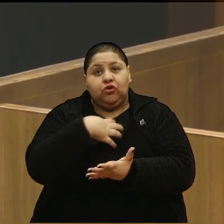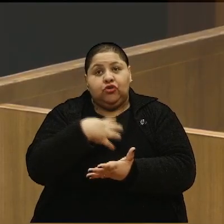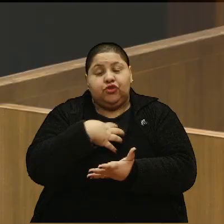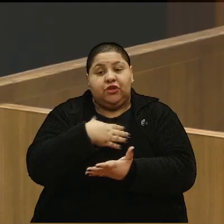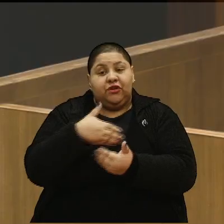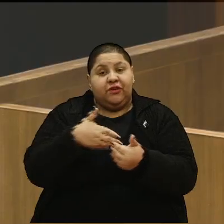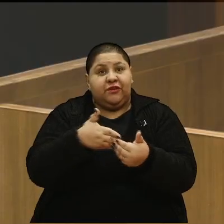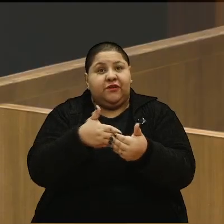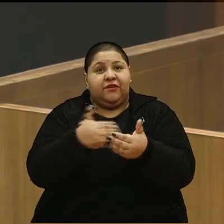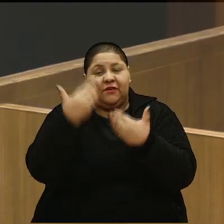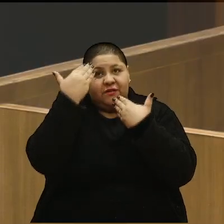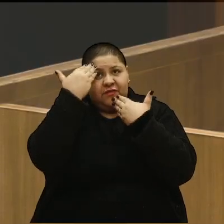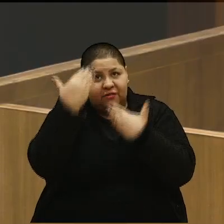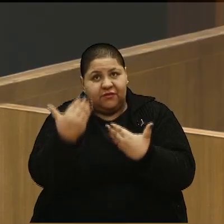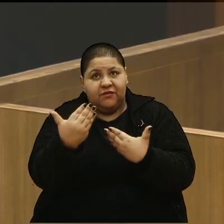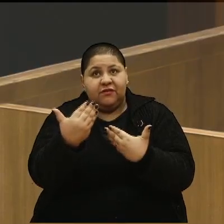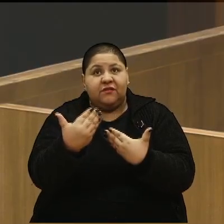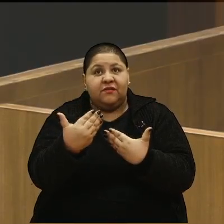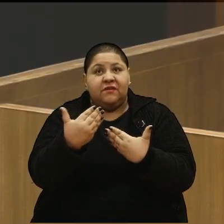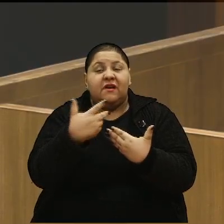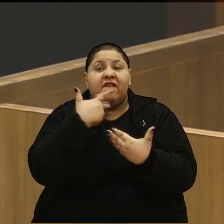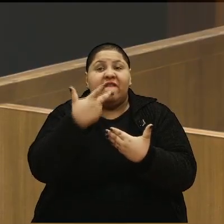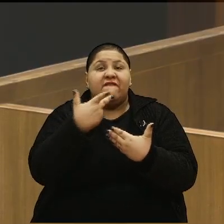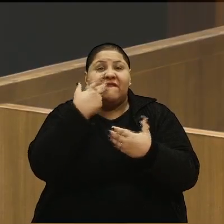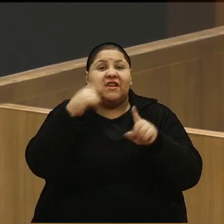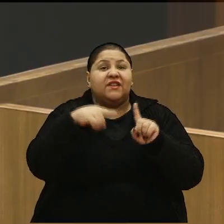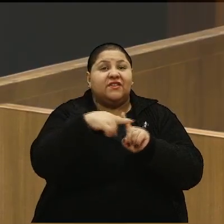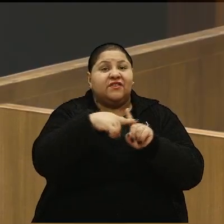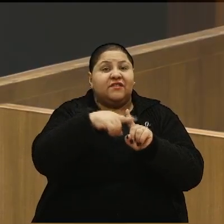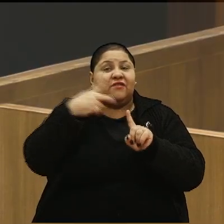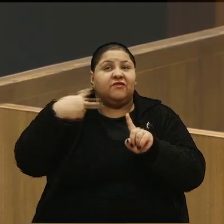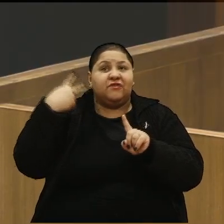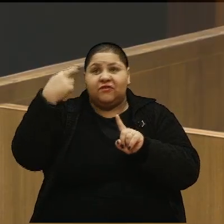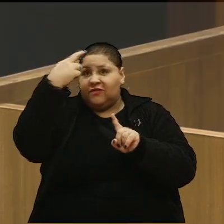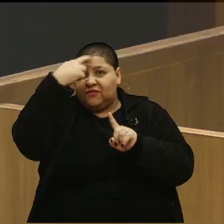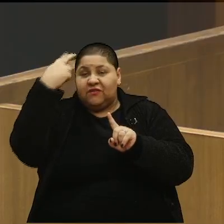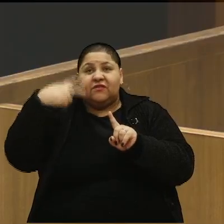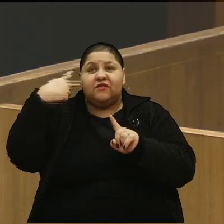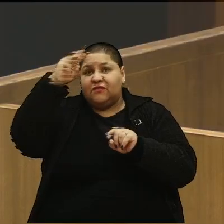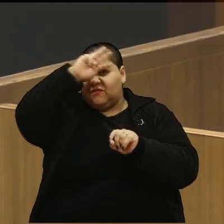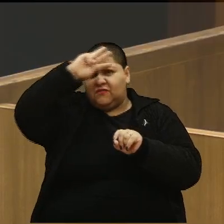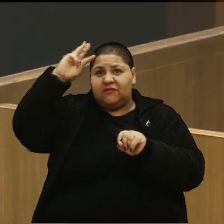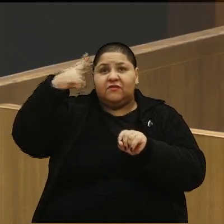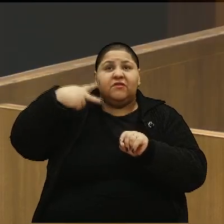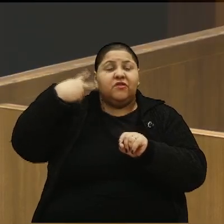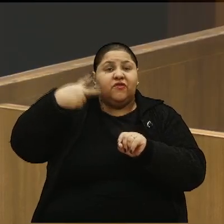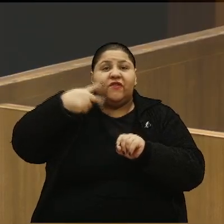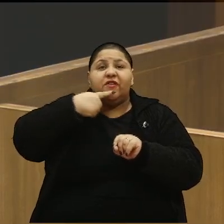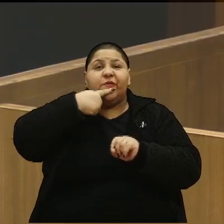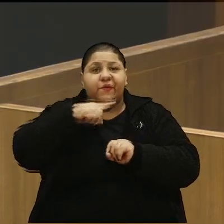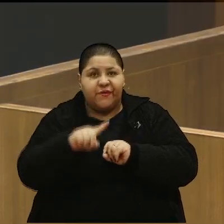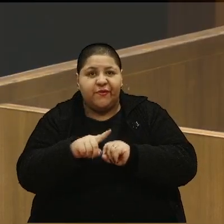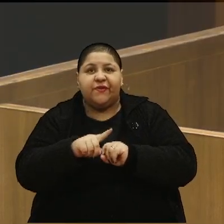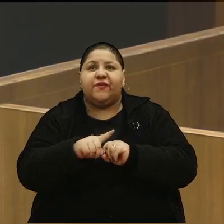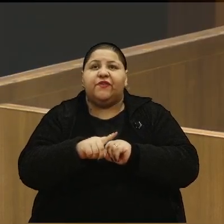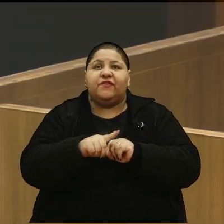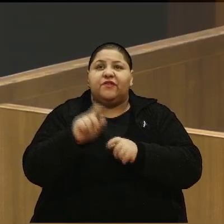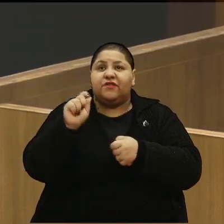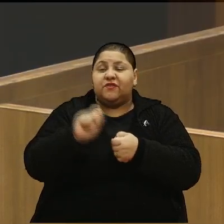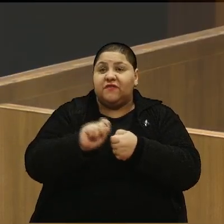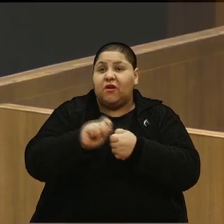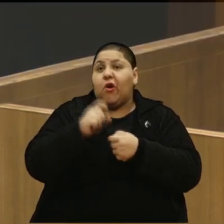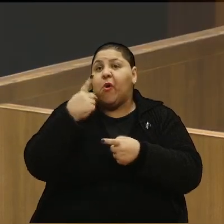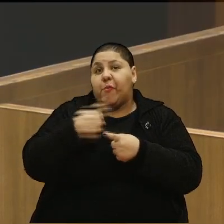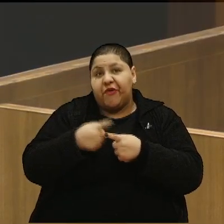conduziu. Quero agradecer a manifestação positiva do vereador Rafael, do vereador Juliano, do vereador Caleb, daqueles que fizeram,